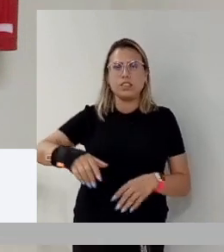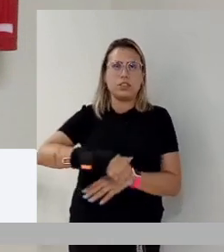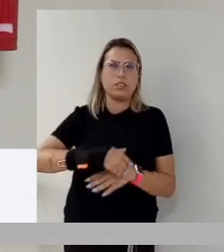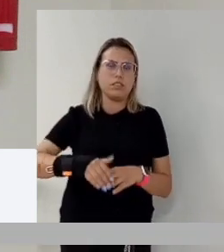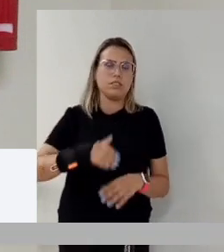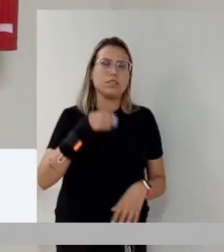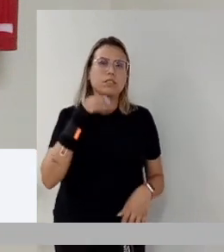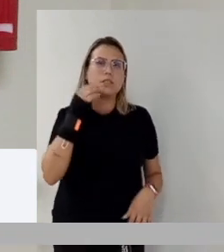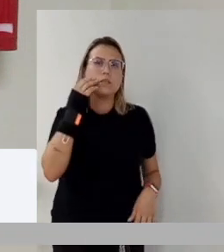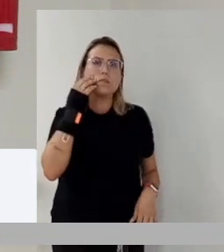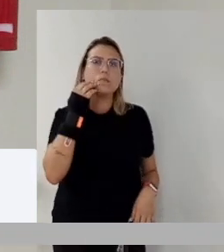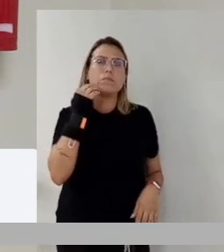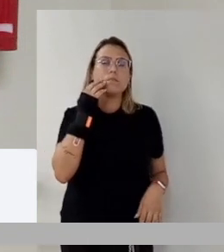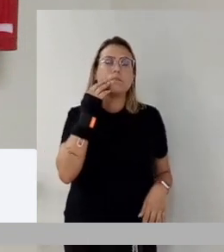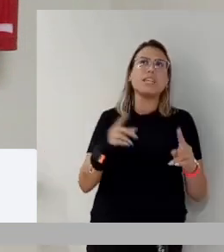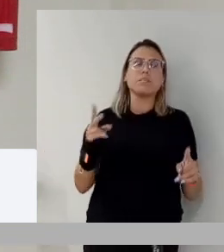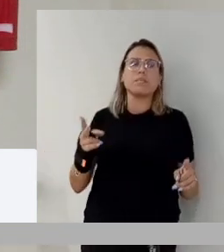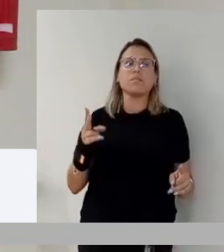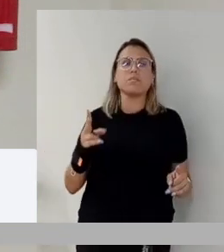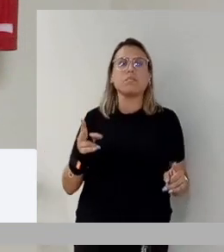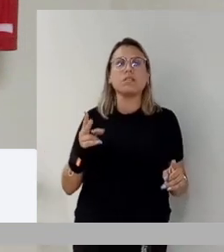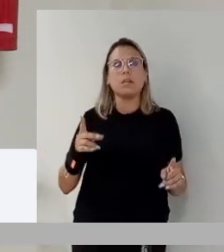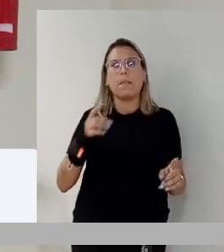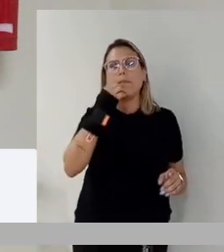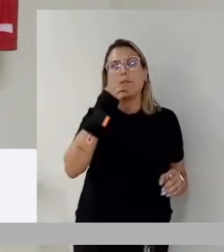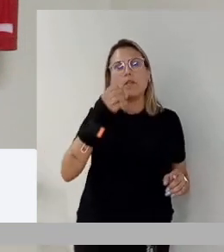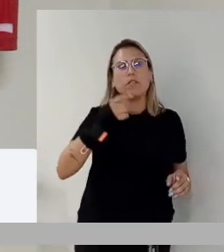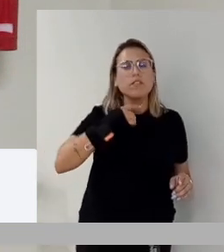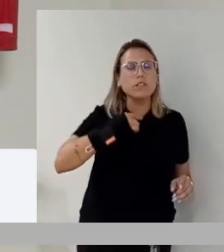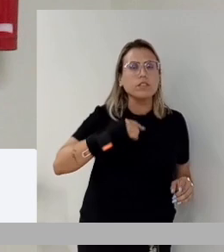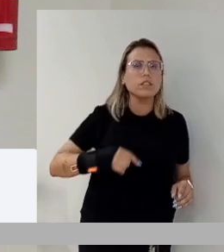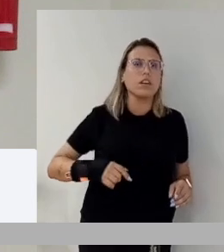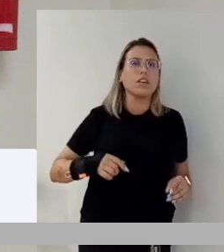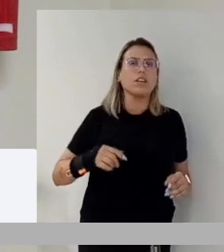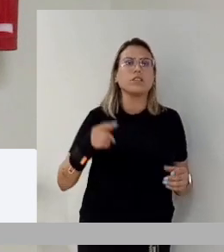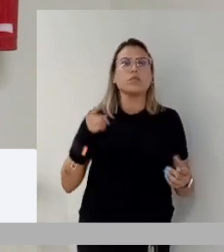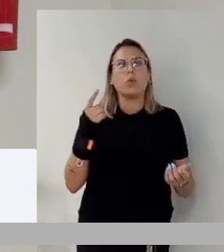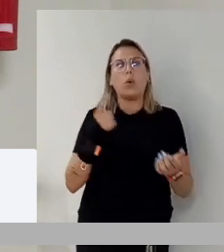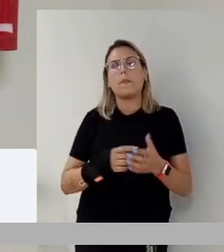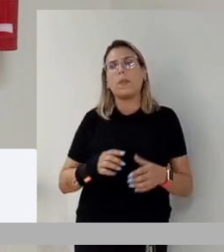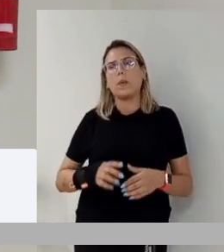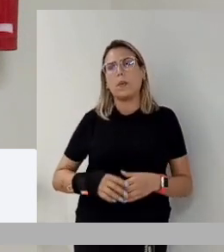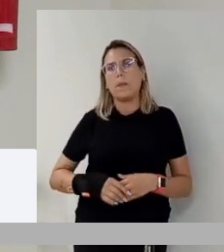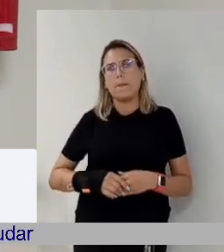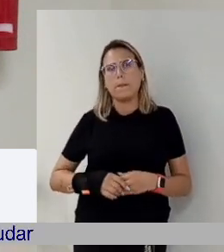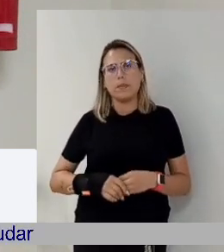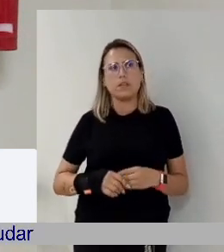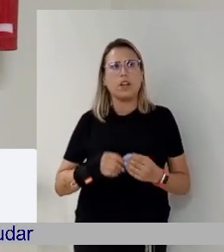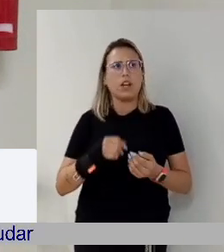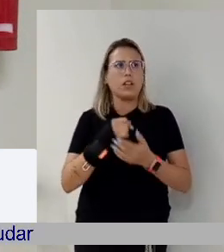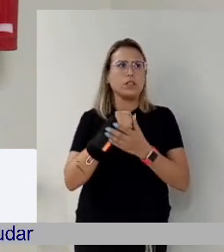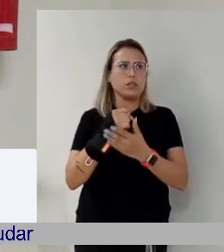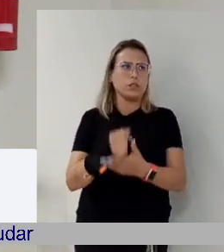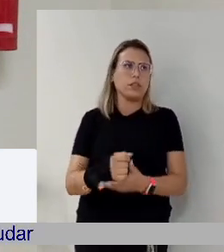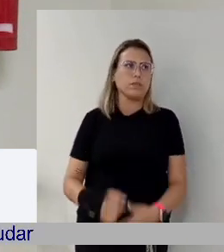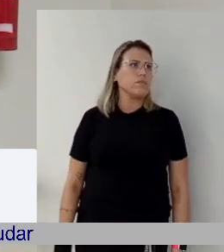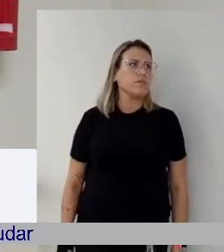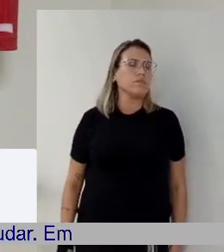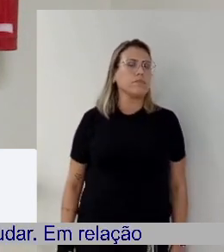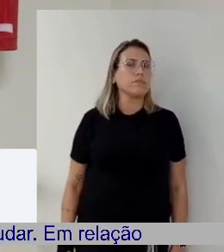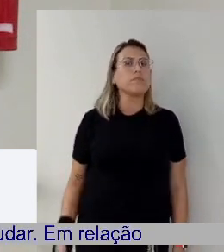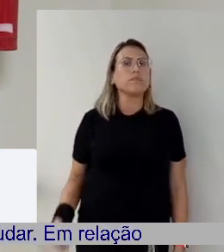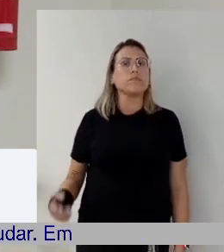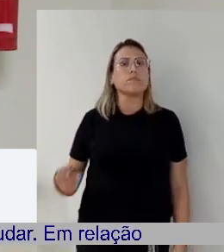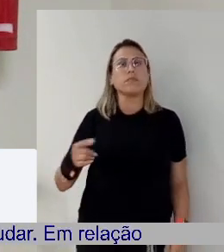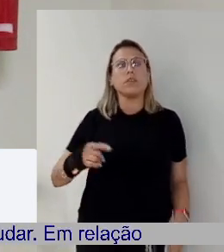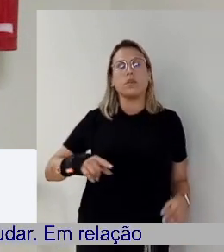Mas mesmo assim a gente vê a boa vontade né o compromisso de tentar ajudar em relação